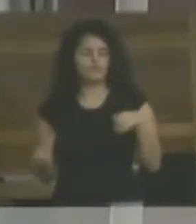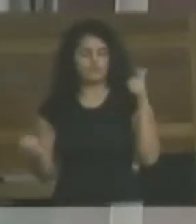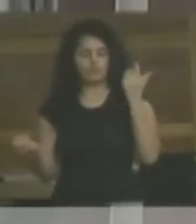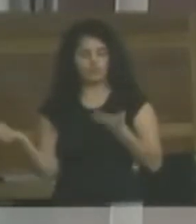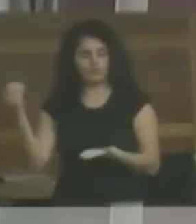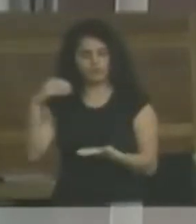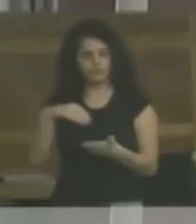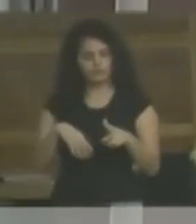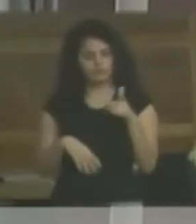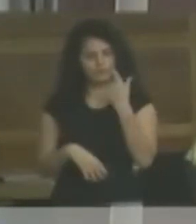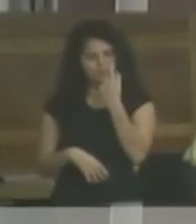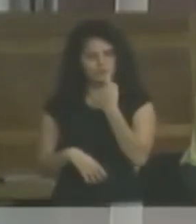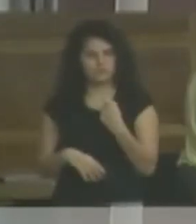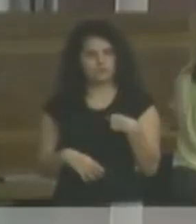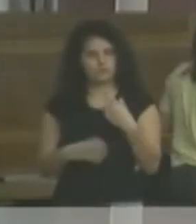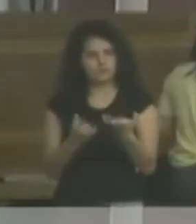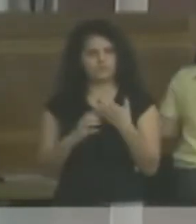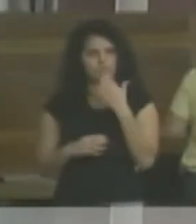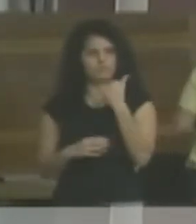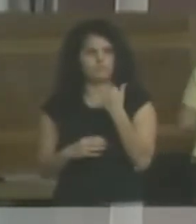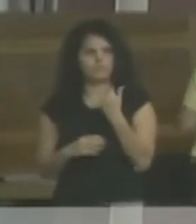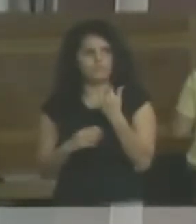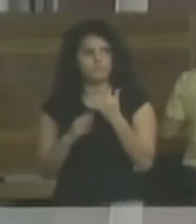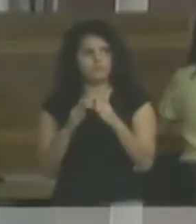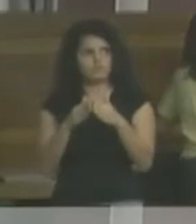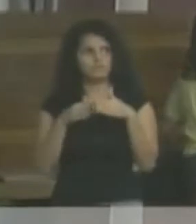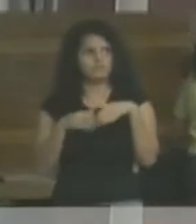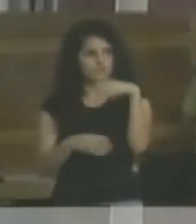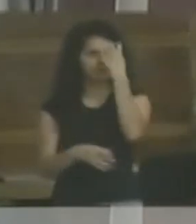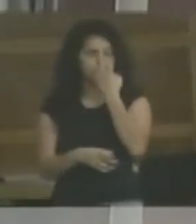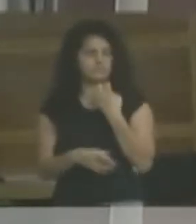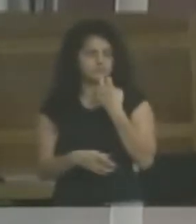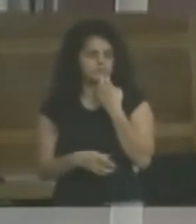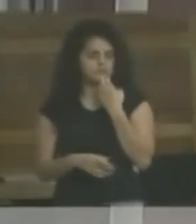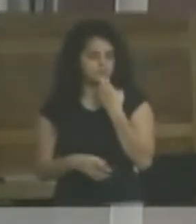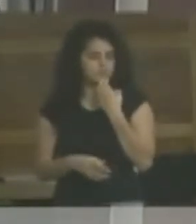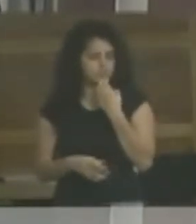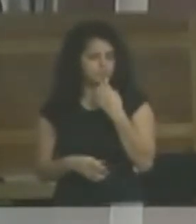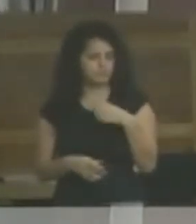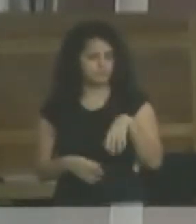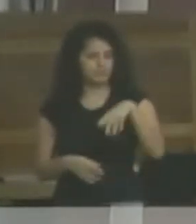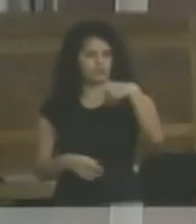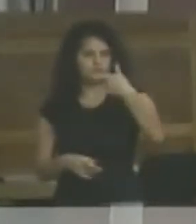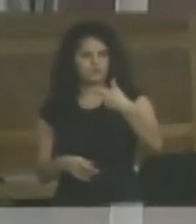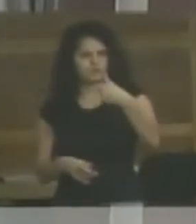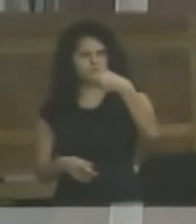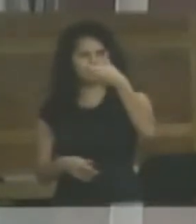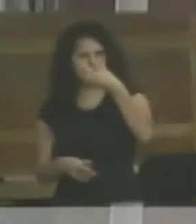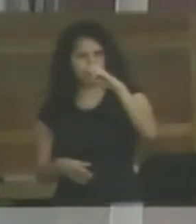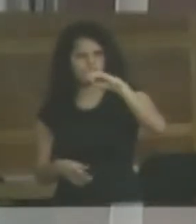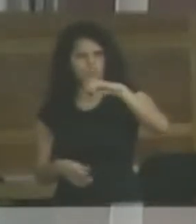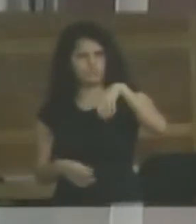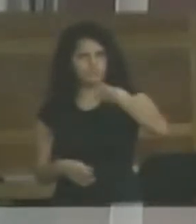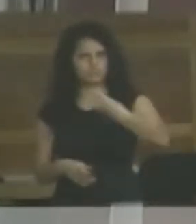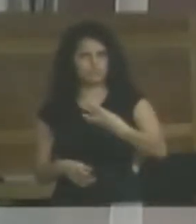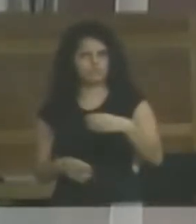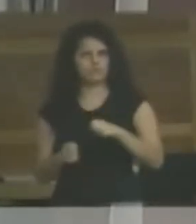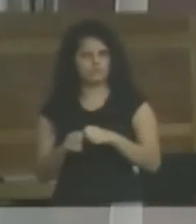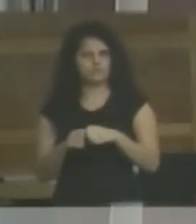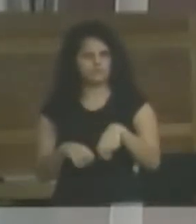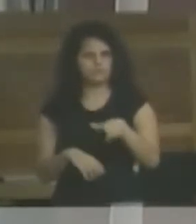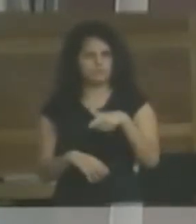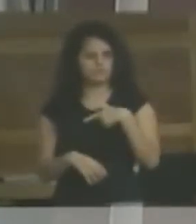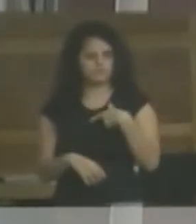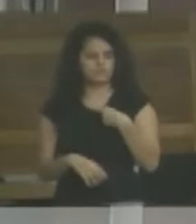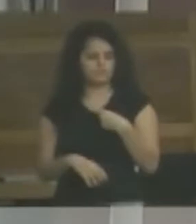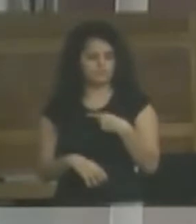Quero pedir aqui regime de urgência ao requerimento 294/2018, de minha autoria, e vou falar um